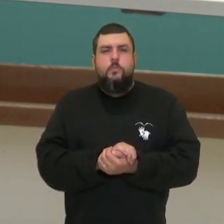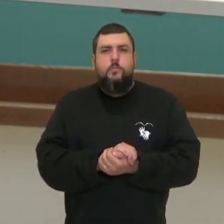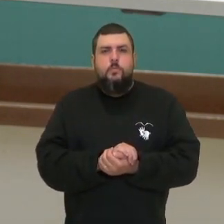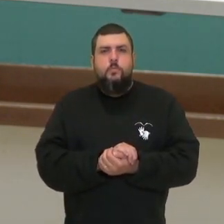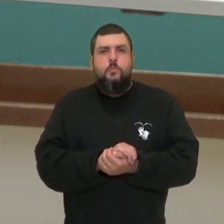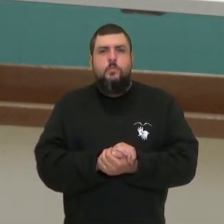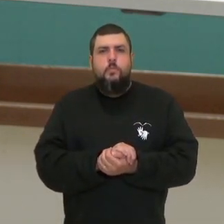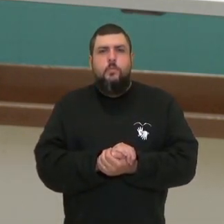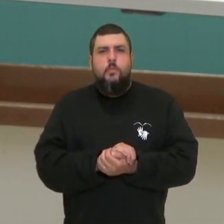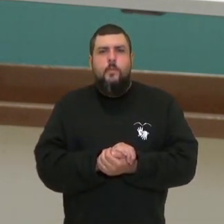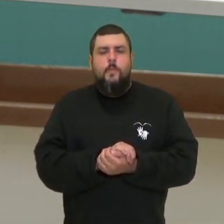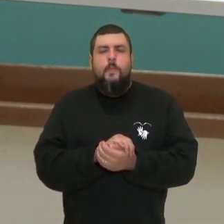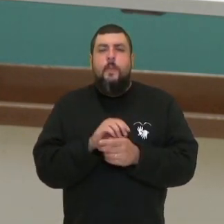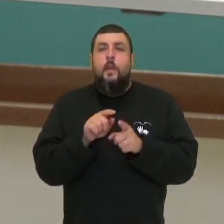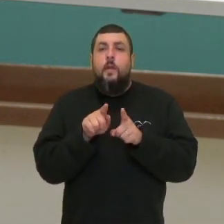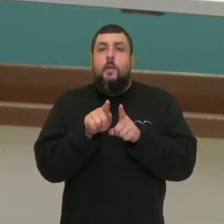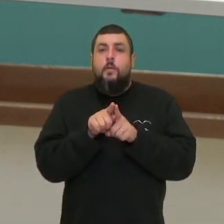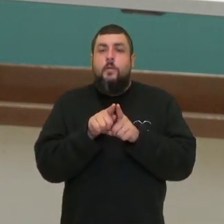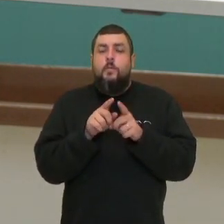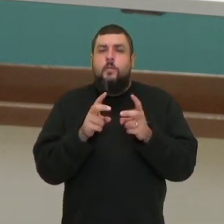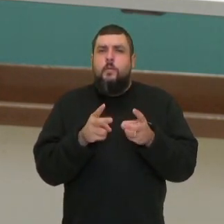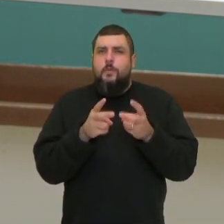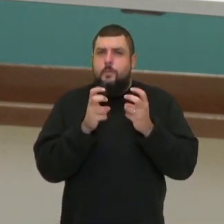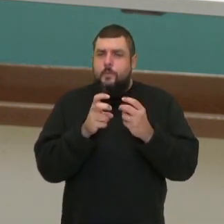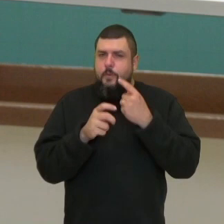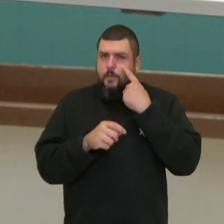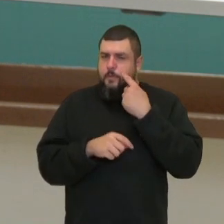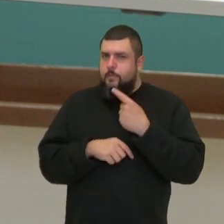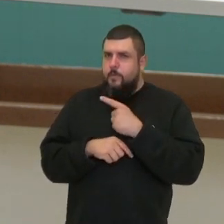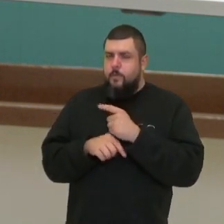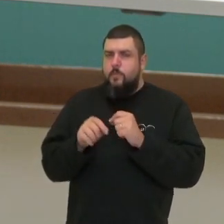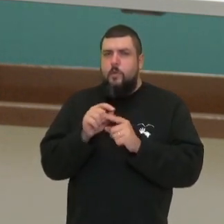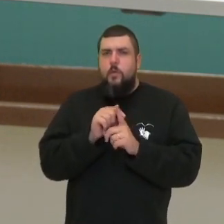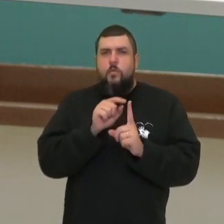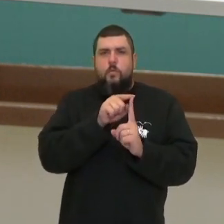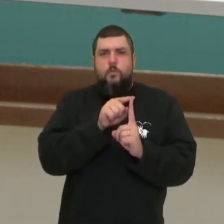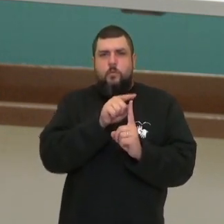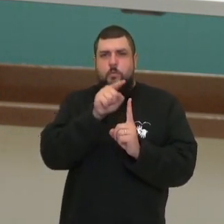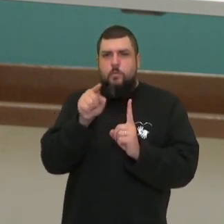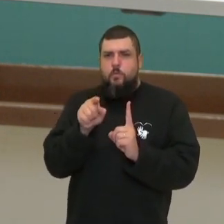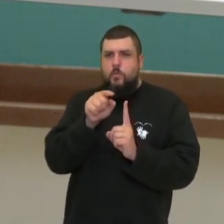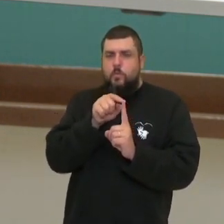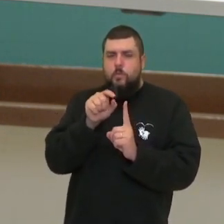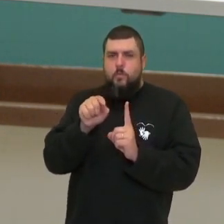Ainda podemos observar que nesse caso específico, o termo seguinte